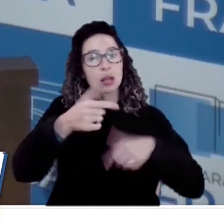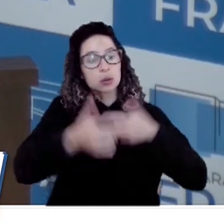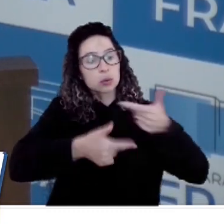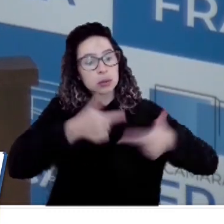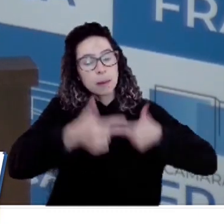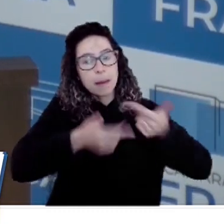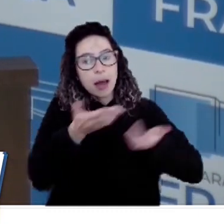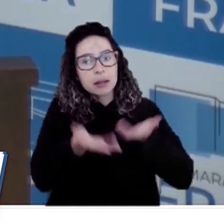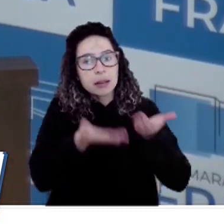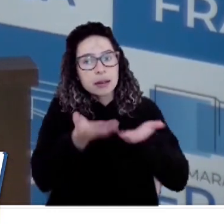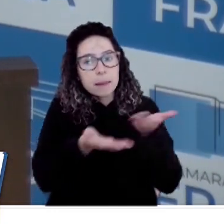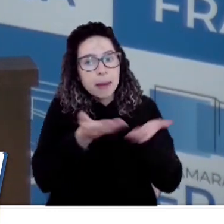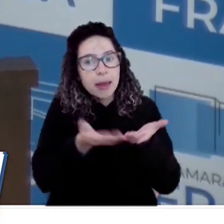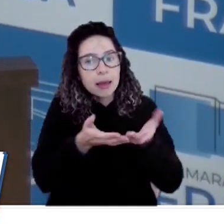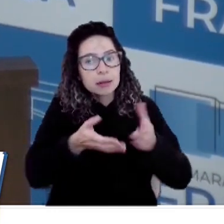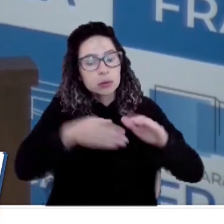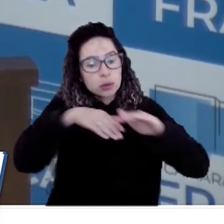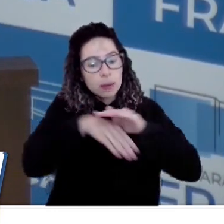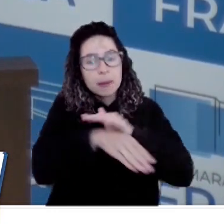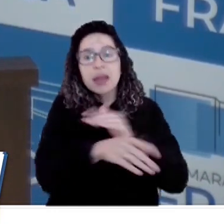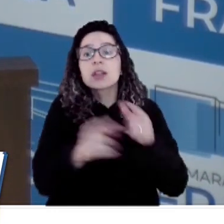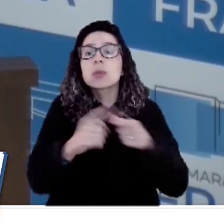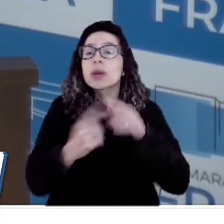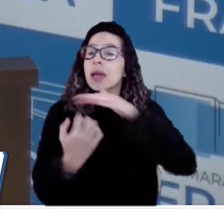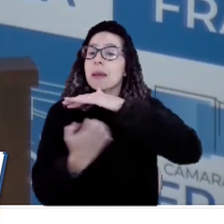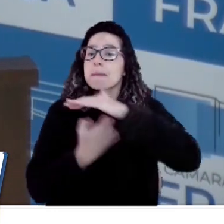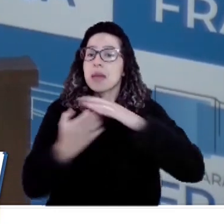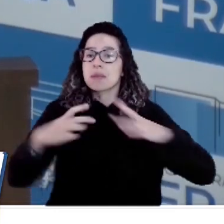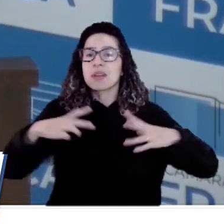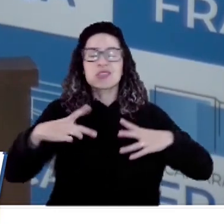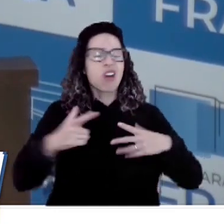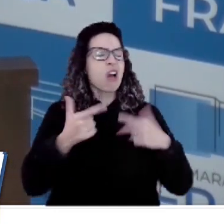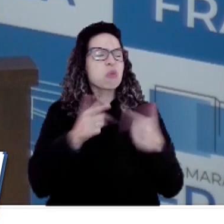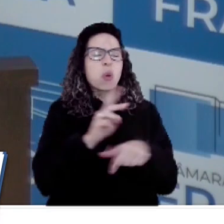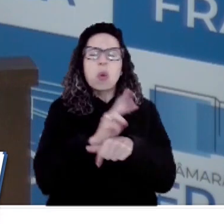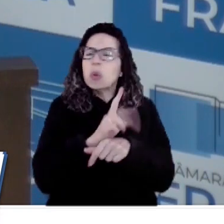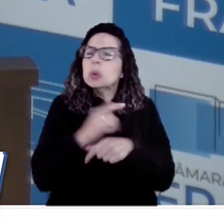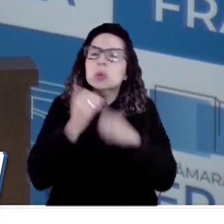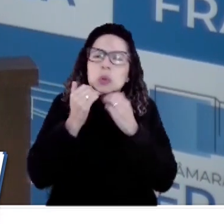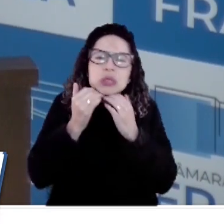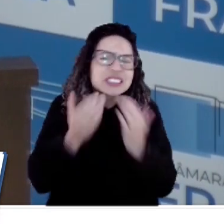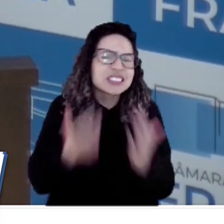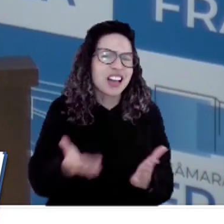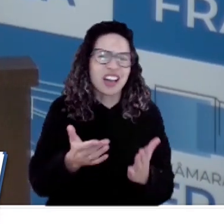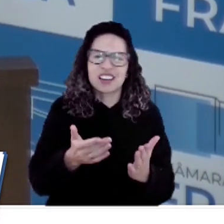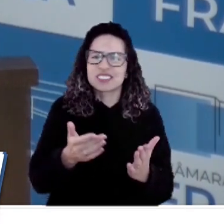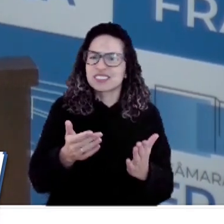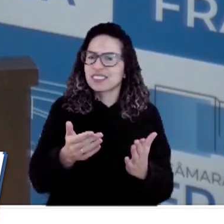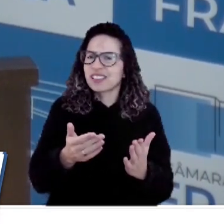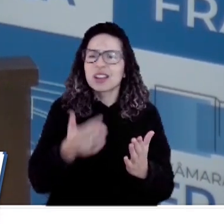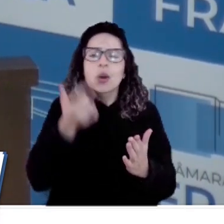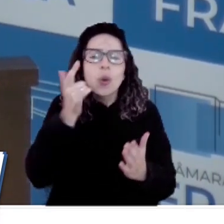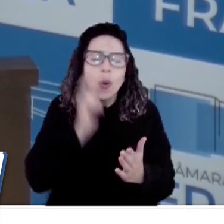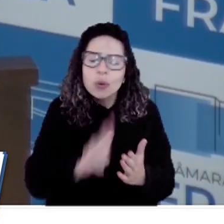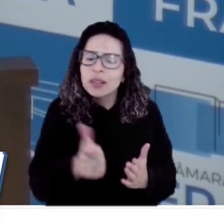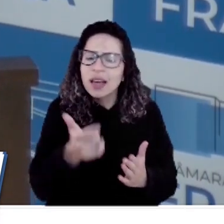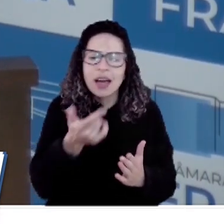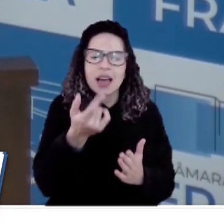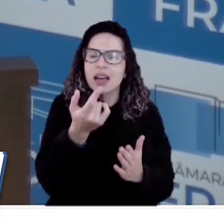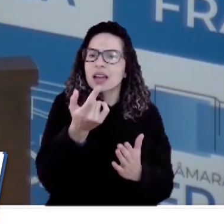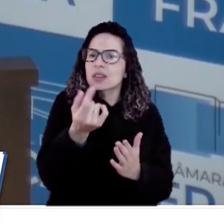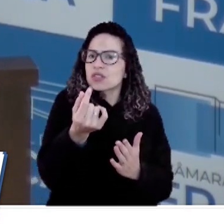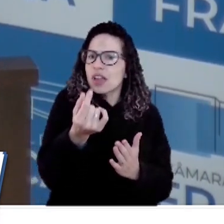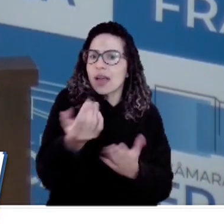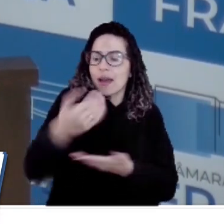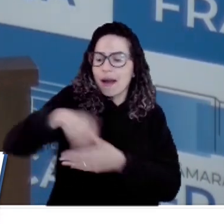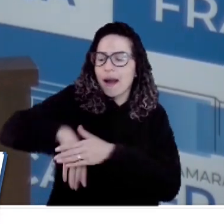porque as empresas privadas não deram conta. Não tem jeito de arrancar o lucro e botar no bolso do acionista e